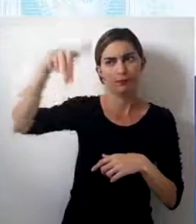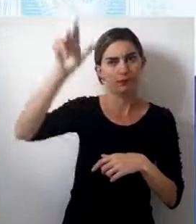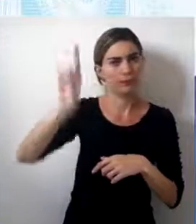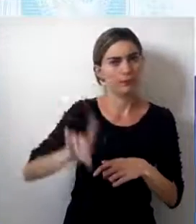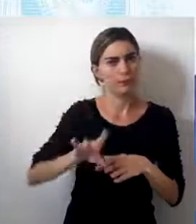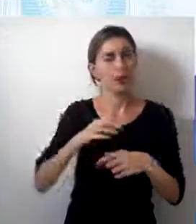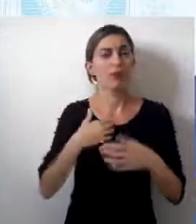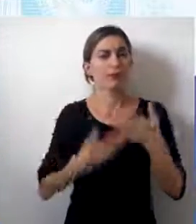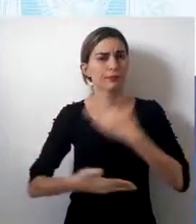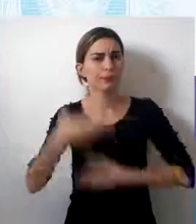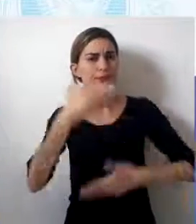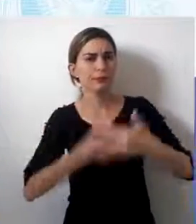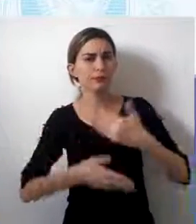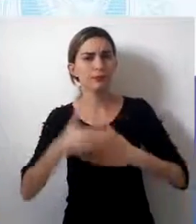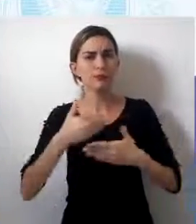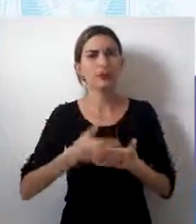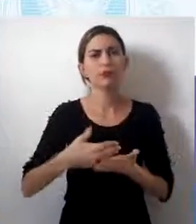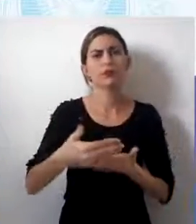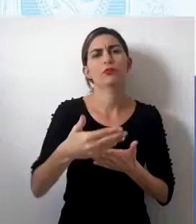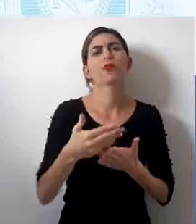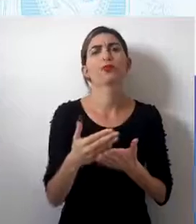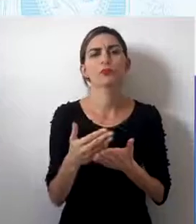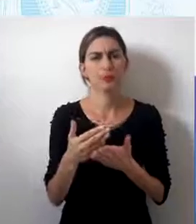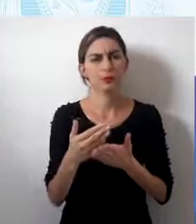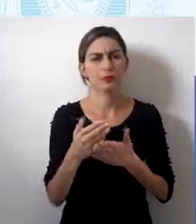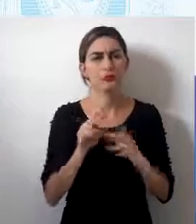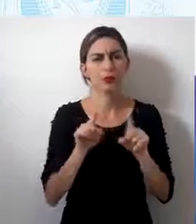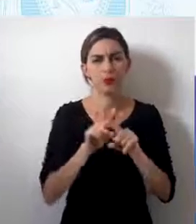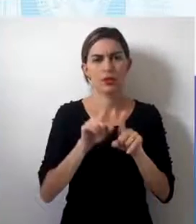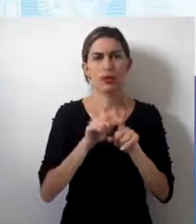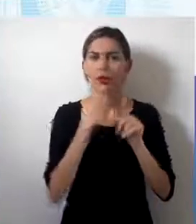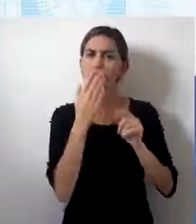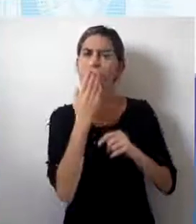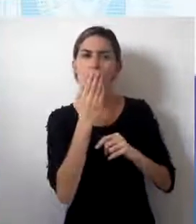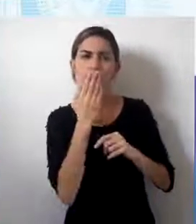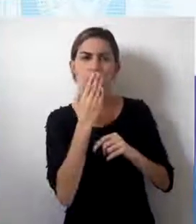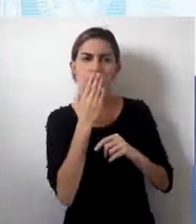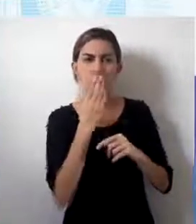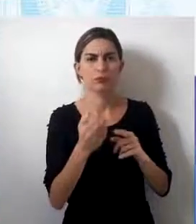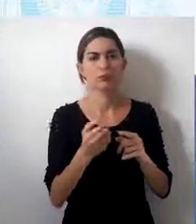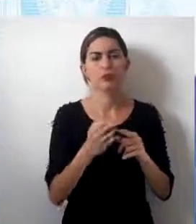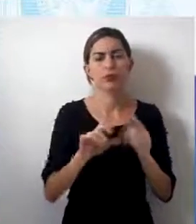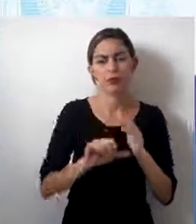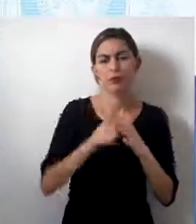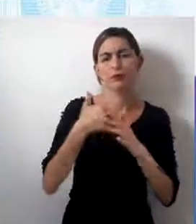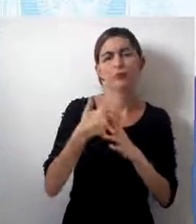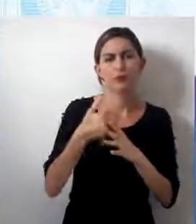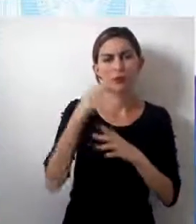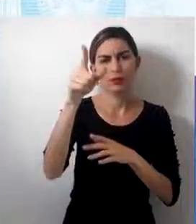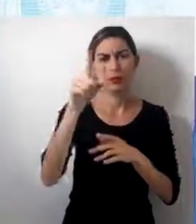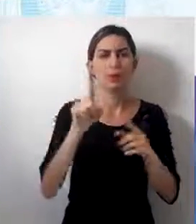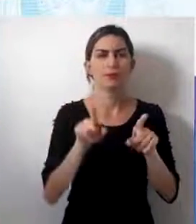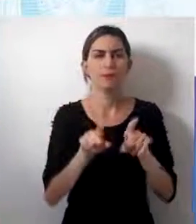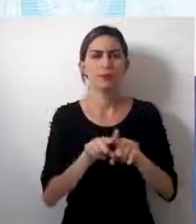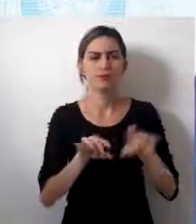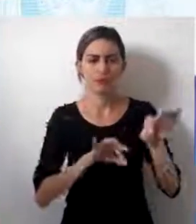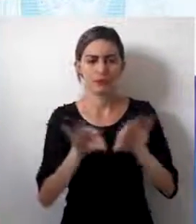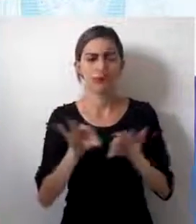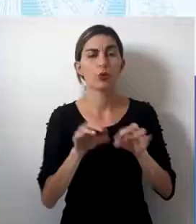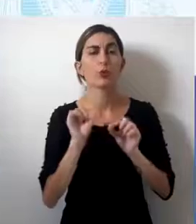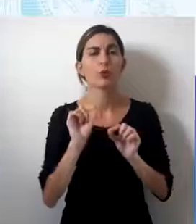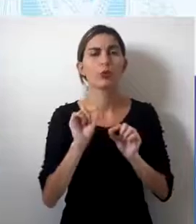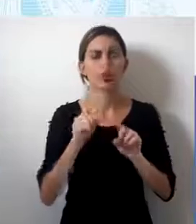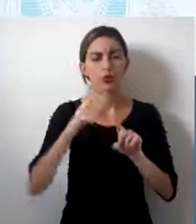Essa relação inicial ela se dá entre os indígenas e, primeiramente,